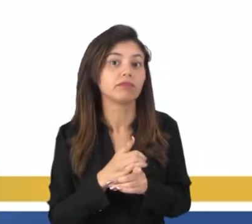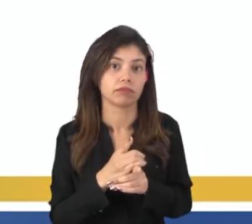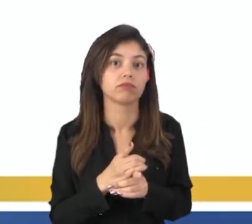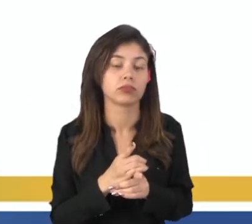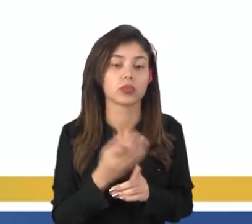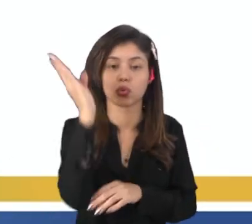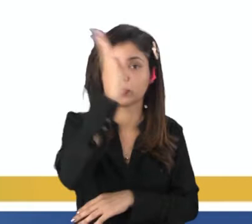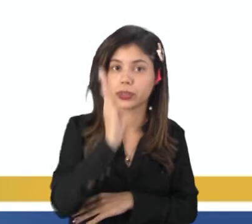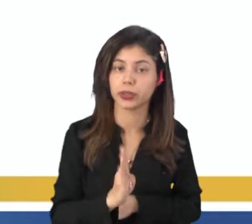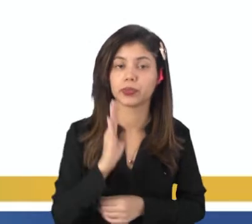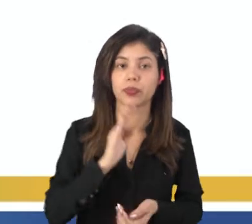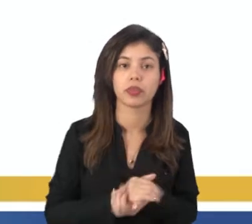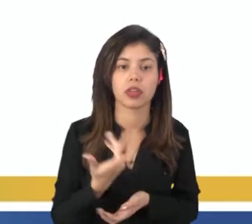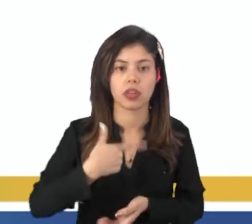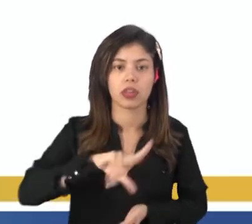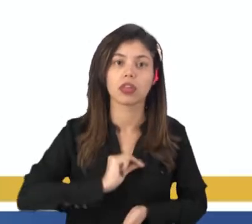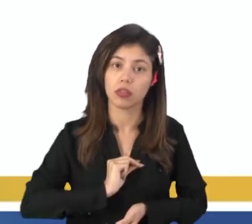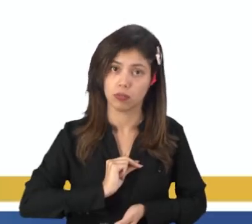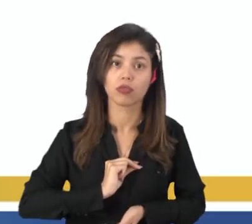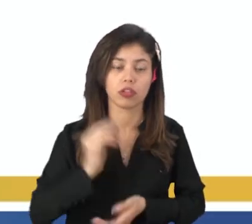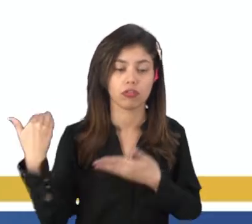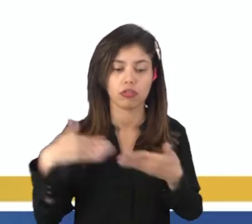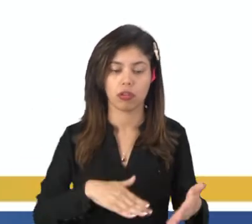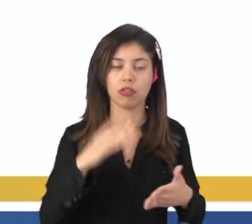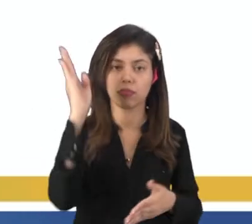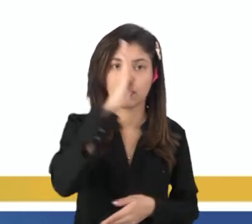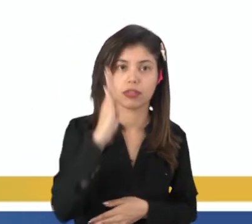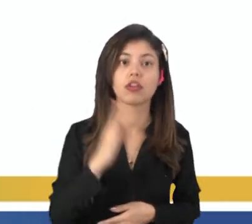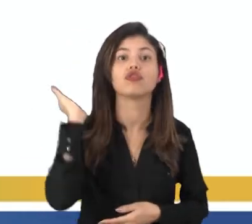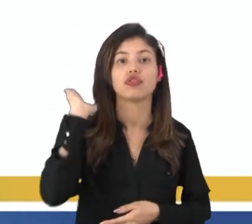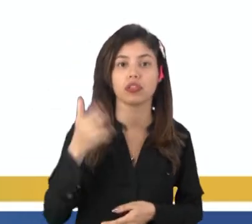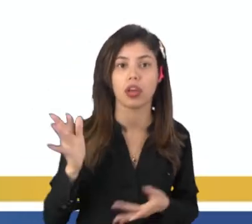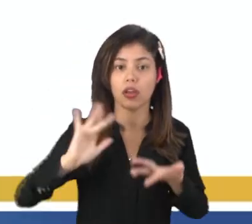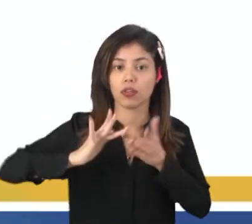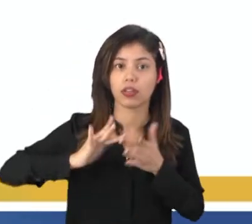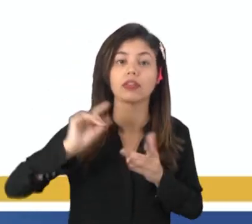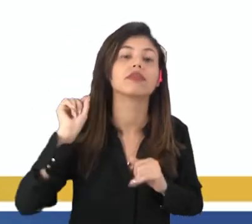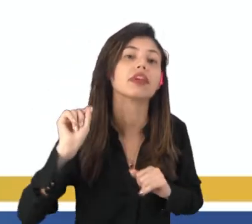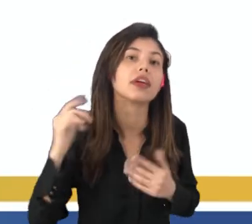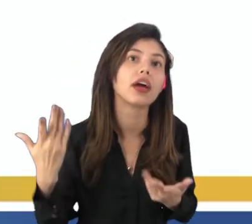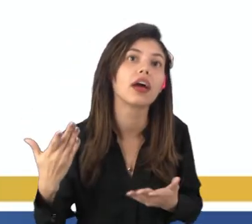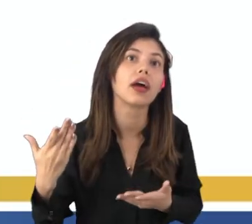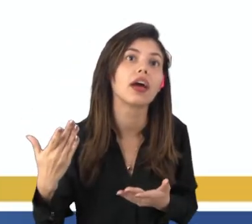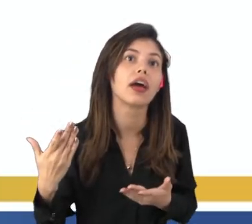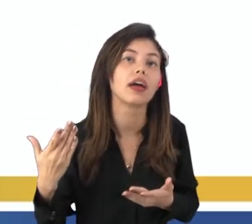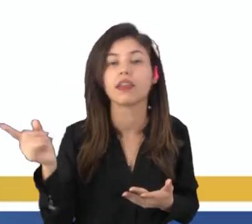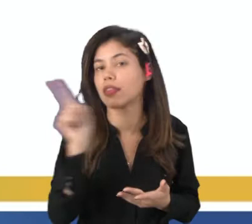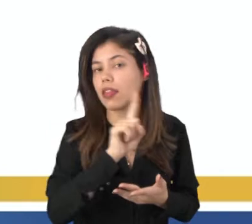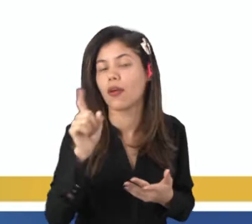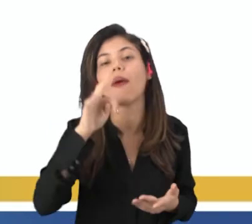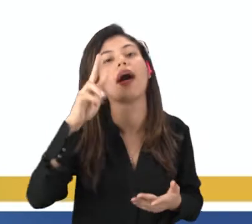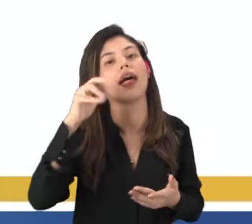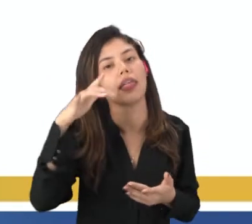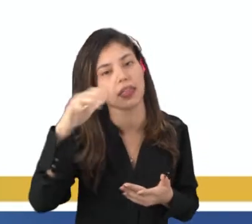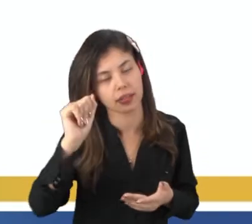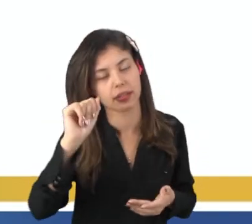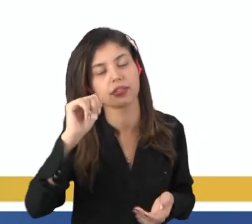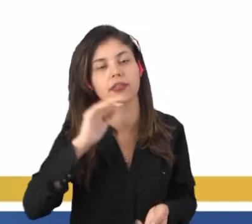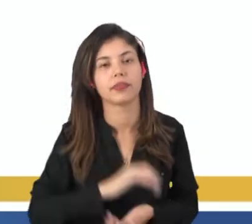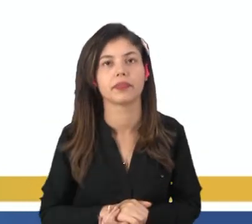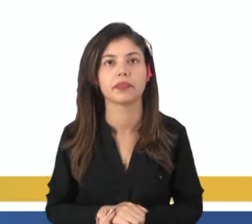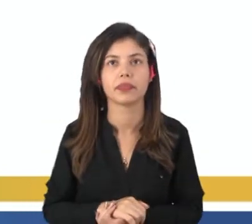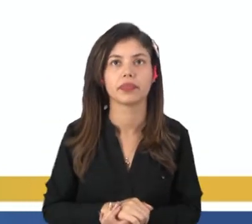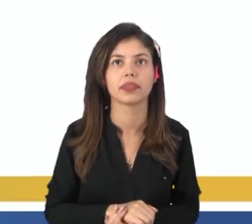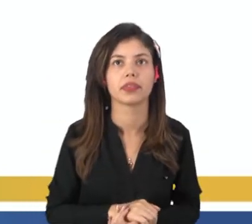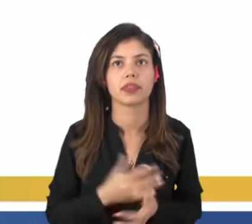lá em 1500, quando os portugueses chegaram no Brasil, eles chegaram e tiveram contato com quem? Com a Amazônia? Não, eles chegaram pelo litoral. E